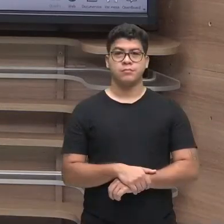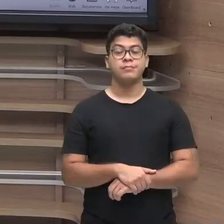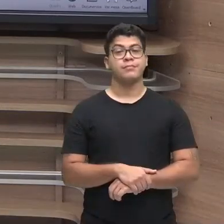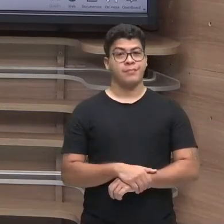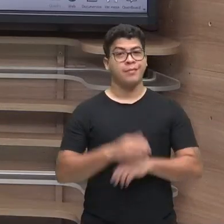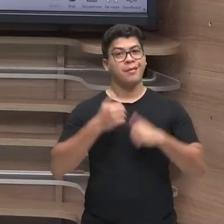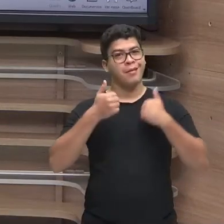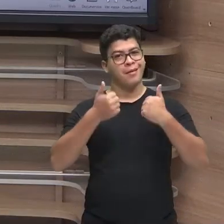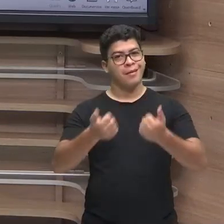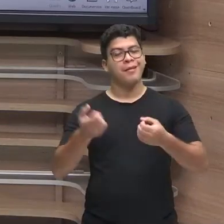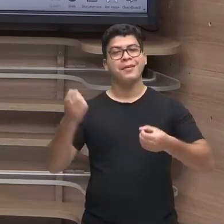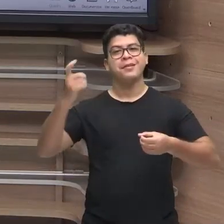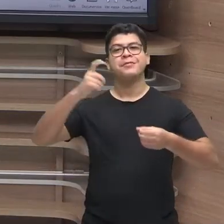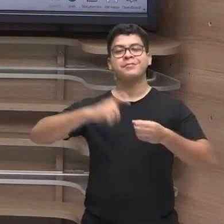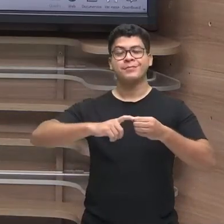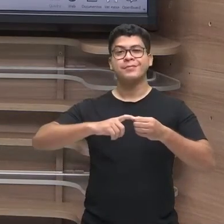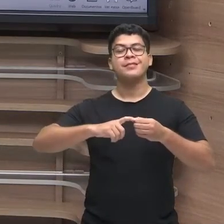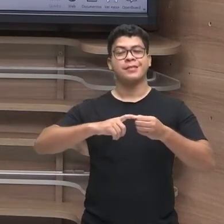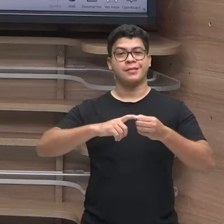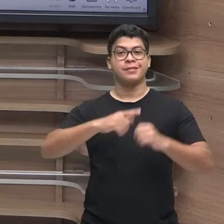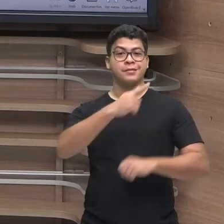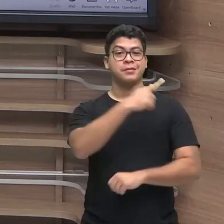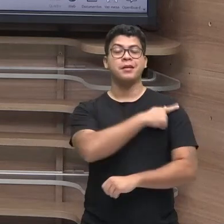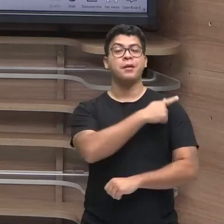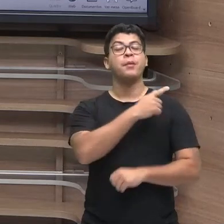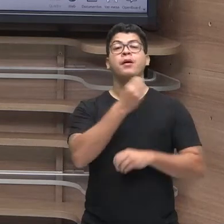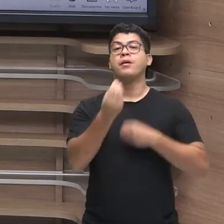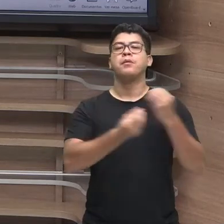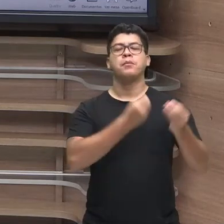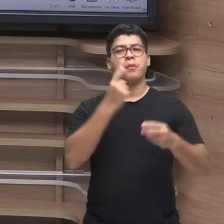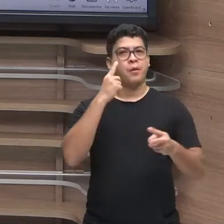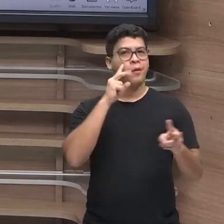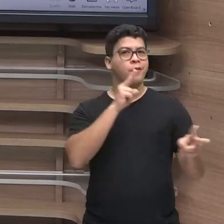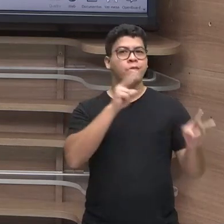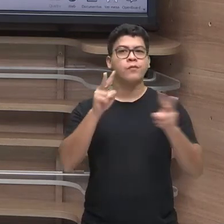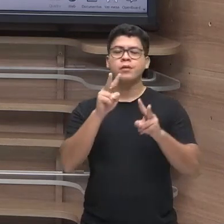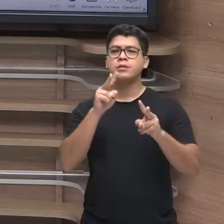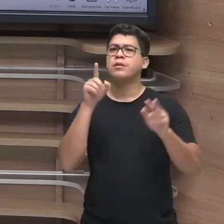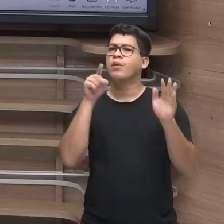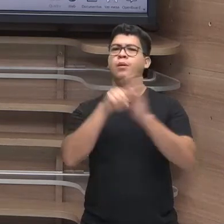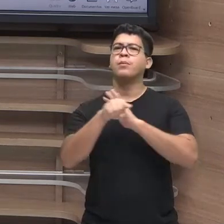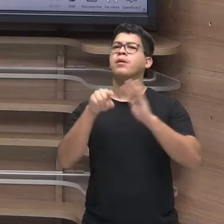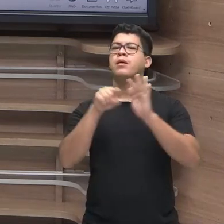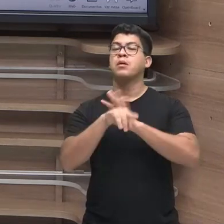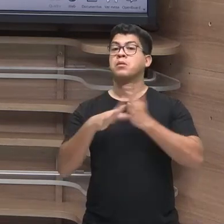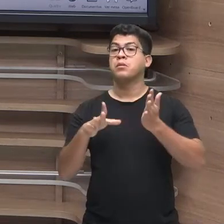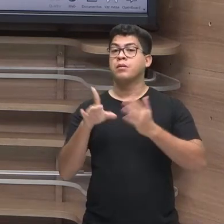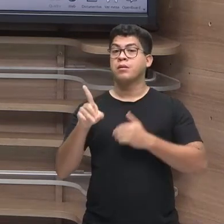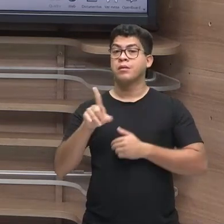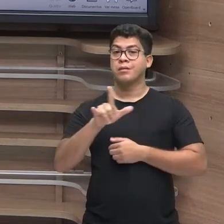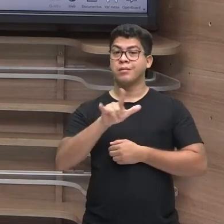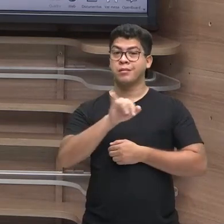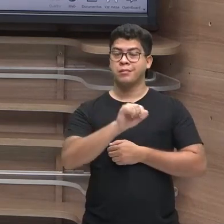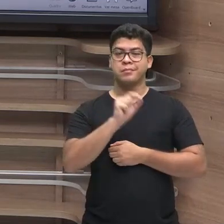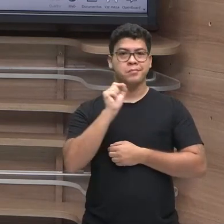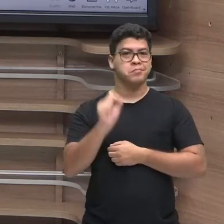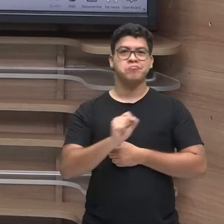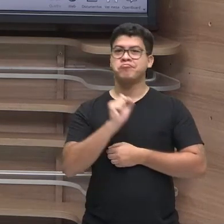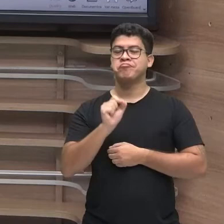Muito bem, estamos de volta, sétimo ano, para rever as nossas questões aí da DLI, também fazer